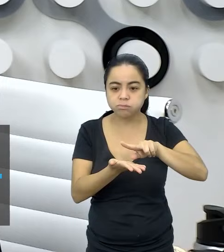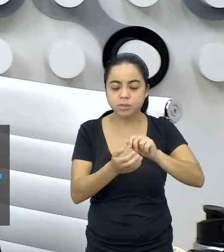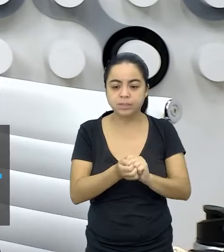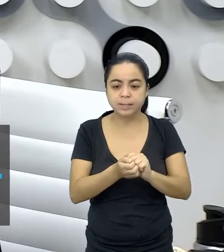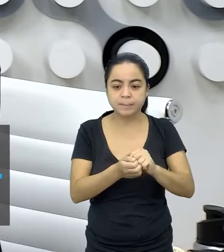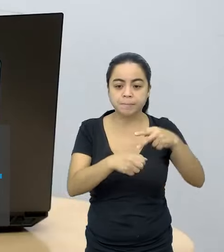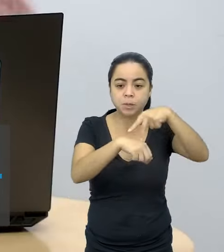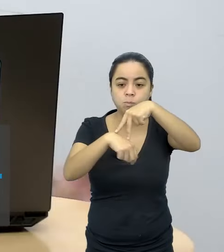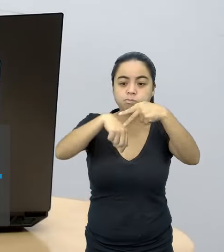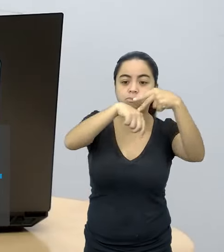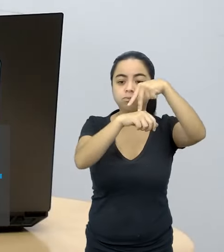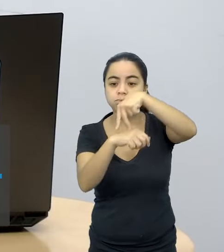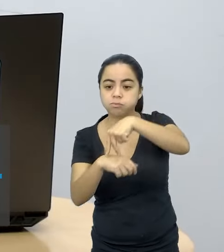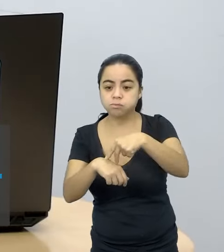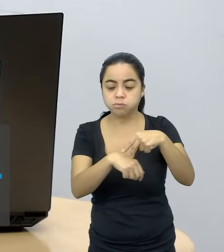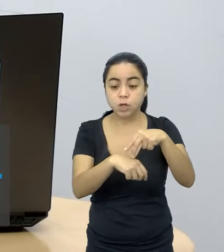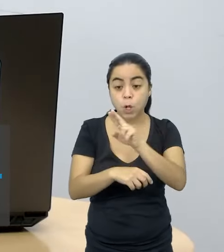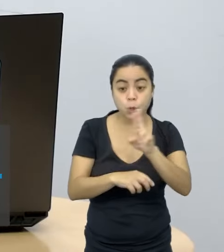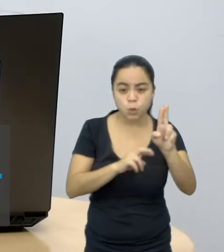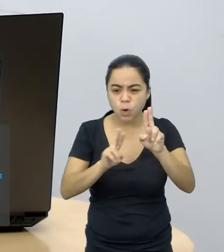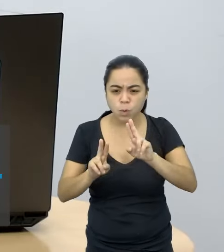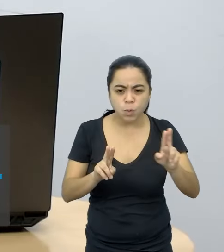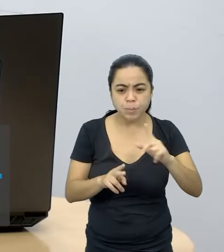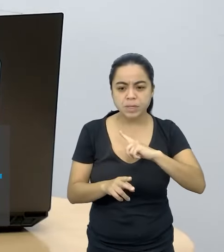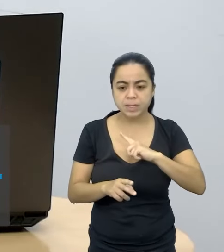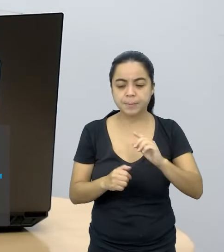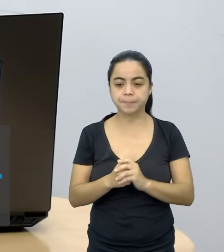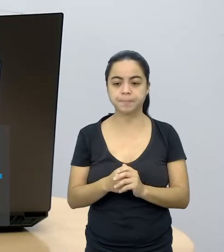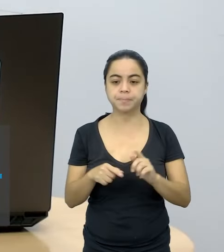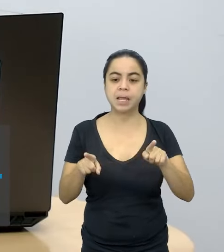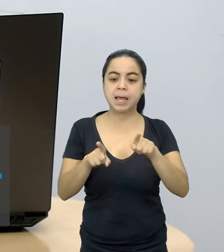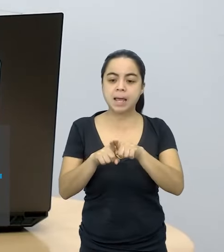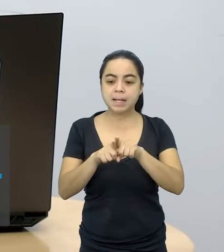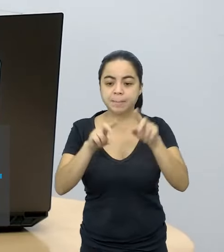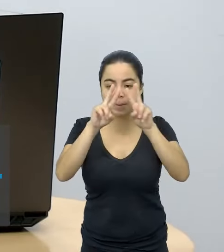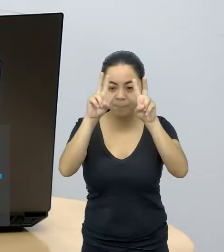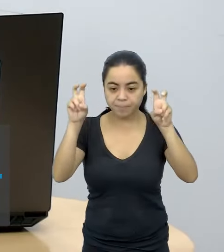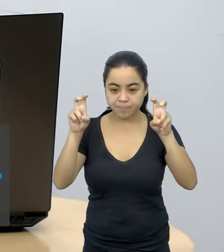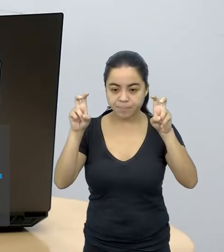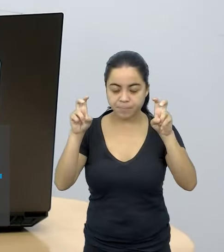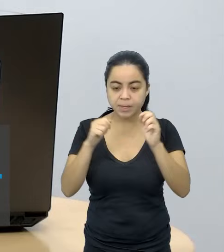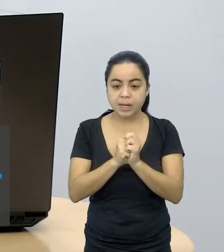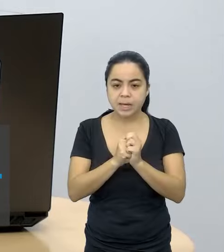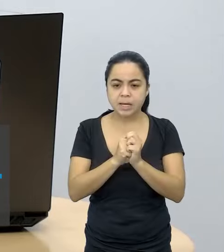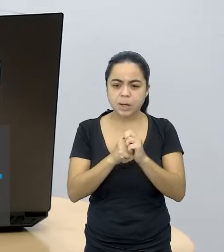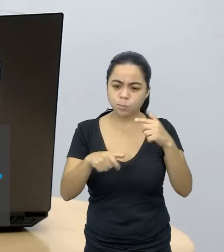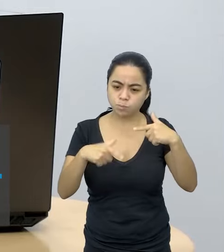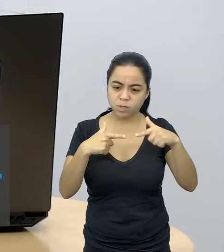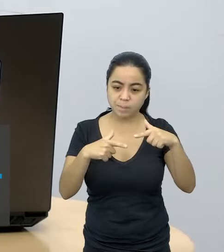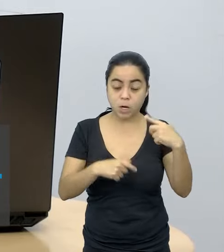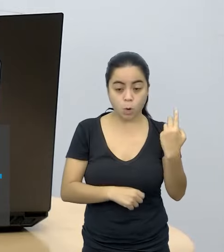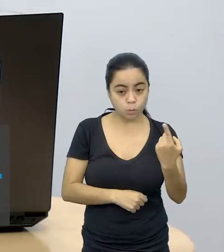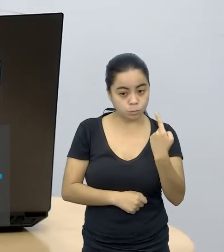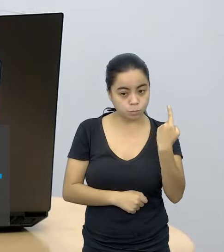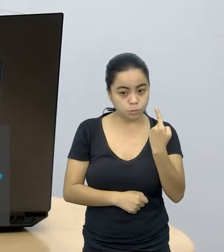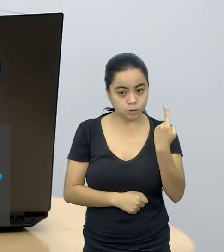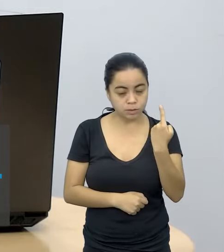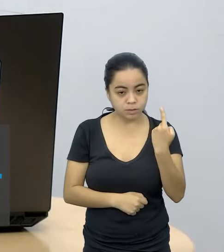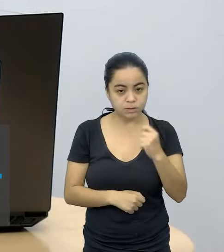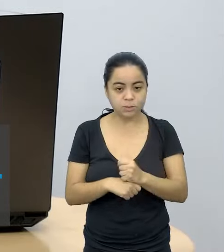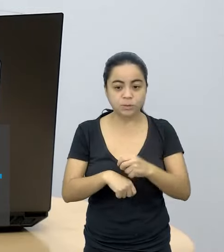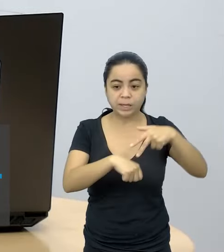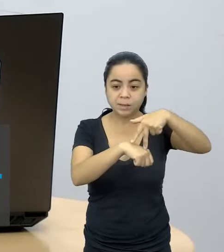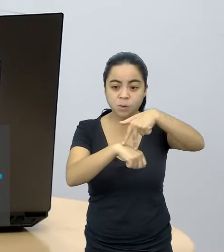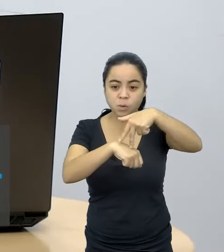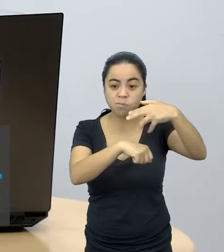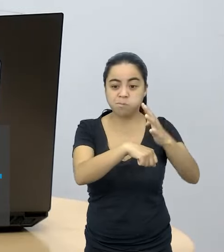skate. E aí ele aborda também o trabalho, que ele é um trabalho individual, né? Não tem skate